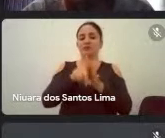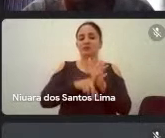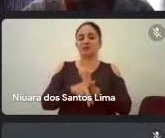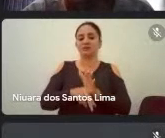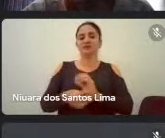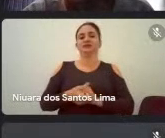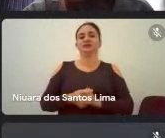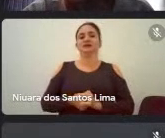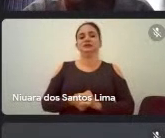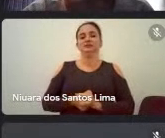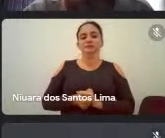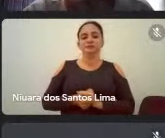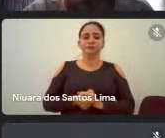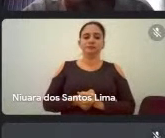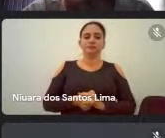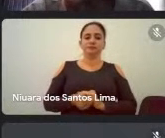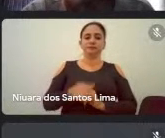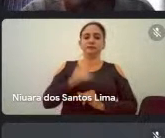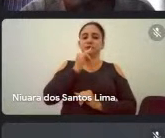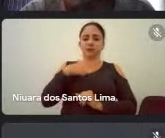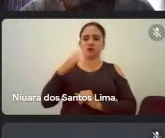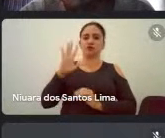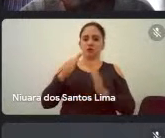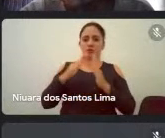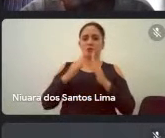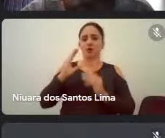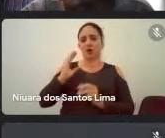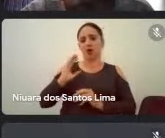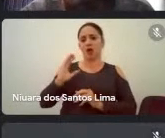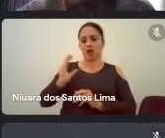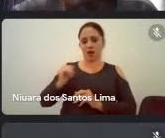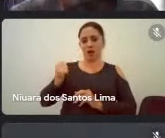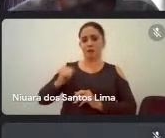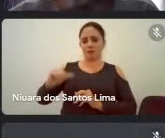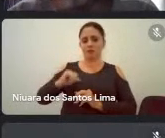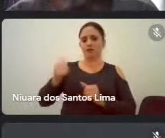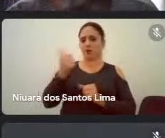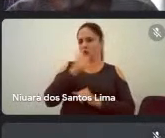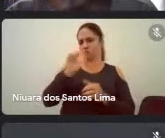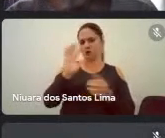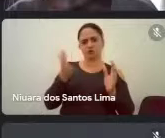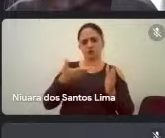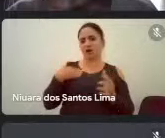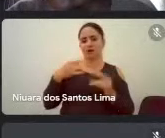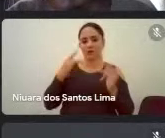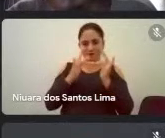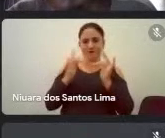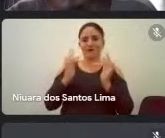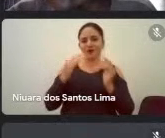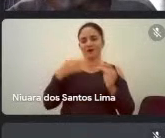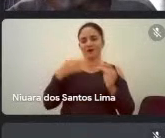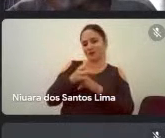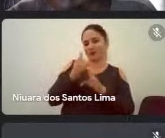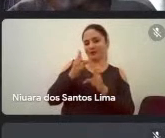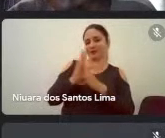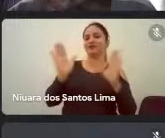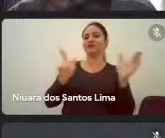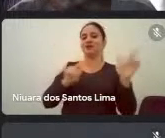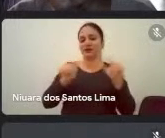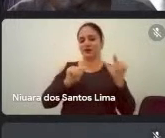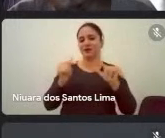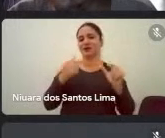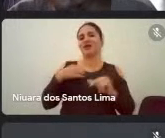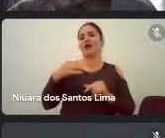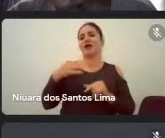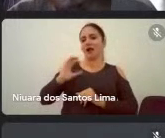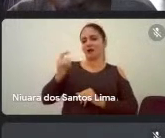de trabalho. Eu já moro aqui em Cabo Verde há 11 anos, então eu tenho contato Meu orientador já trabalhava com a Cabo Verdiana